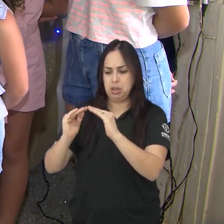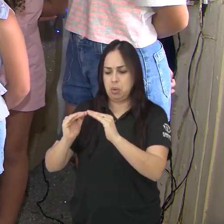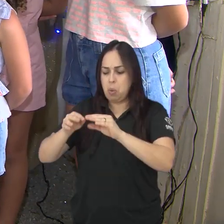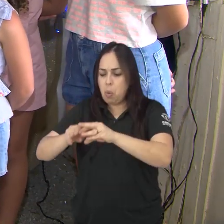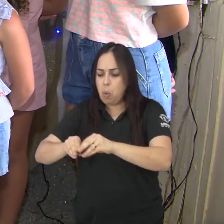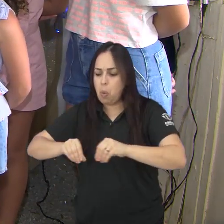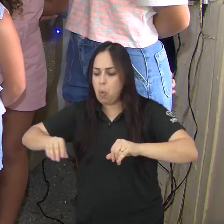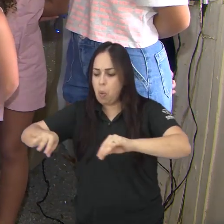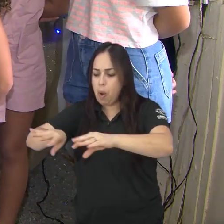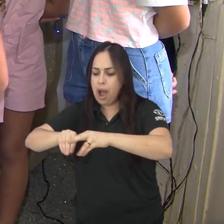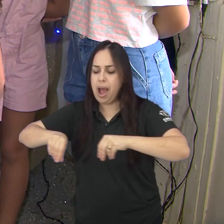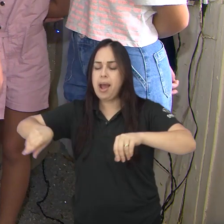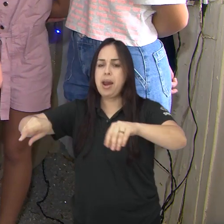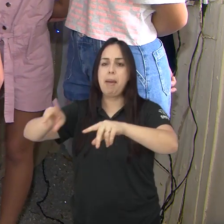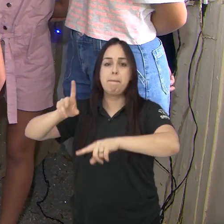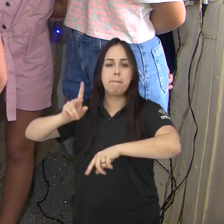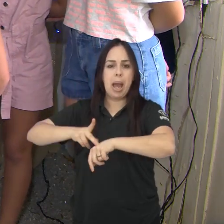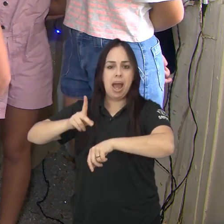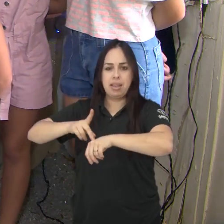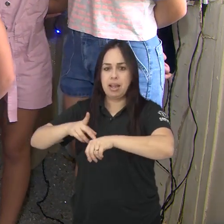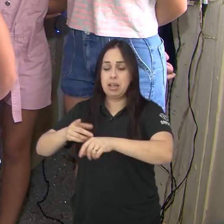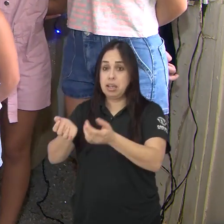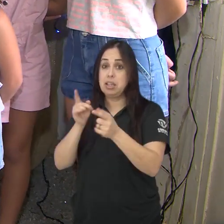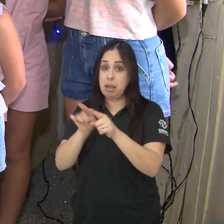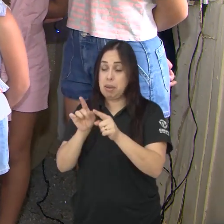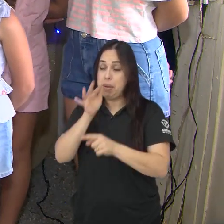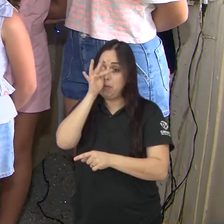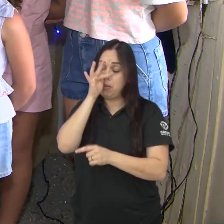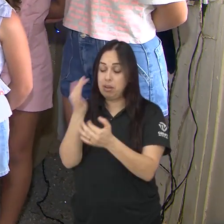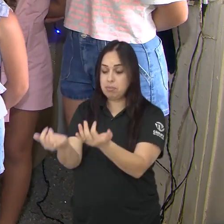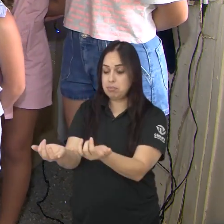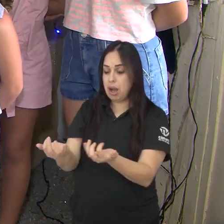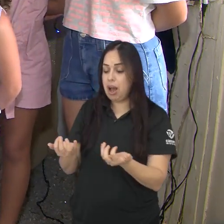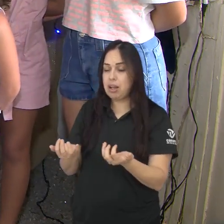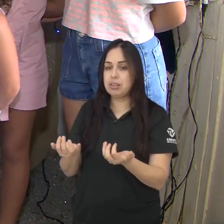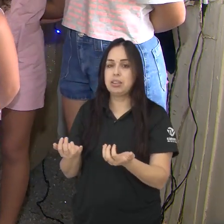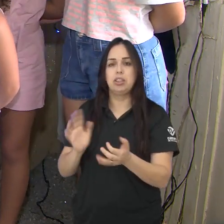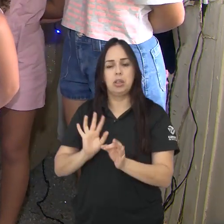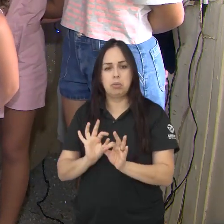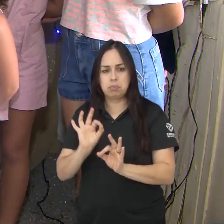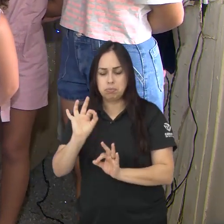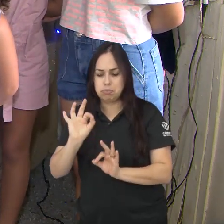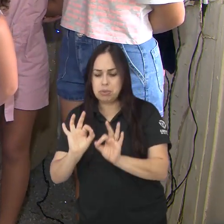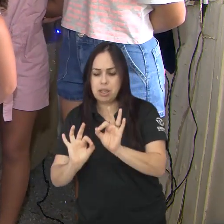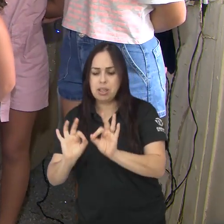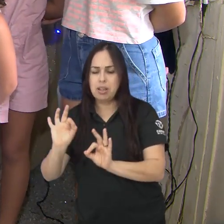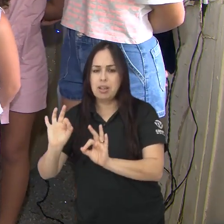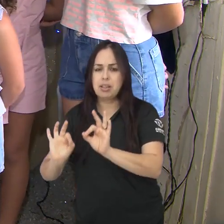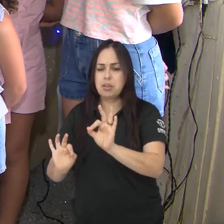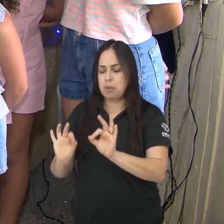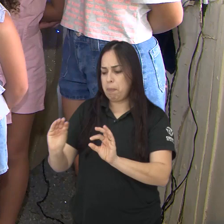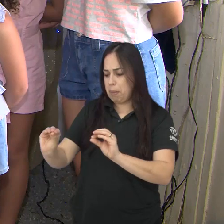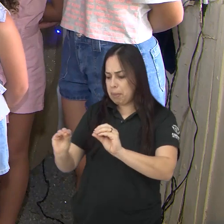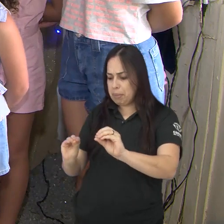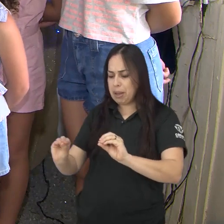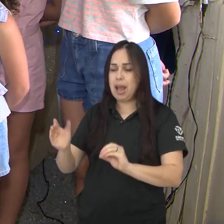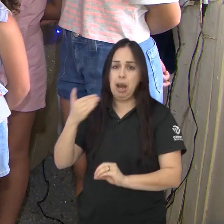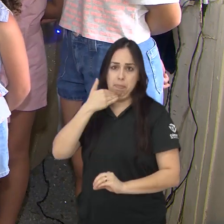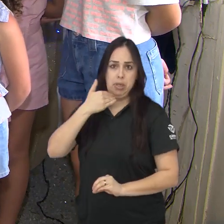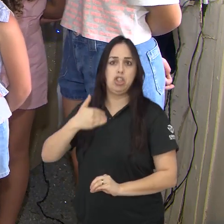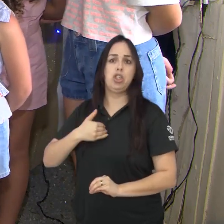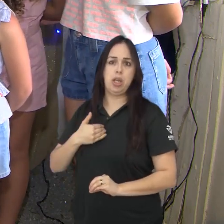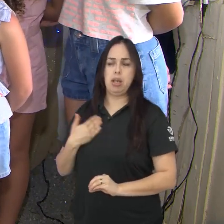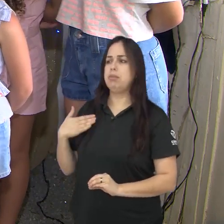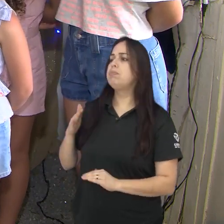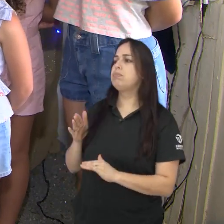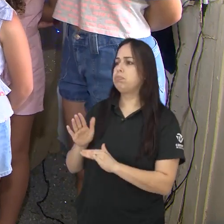com areia, pedra e plantas, e a gente ia colocando vagarosamente cada coisa do jeito que ela